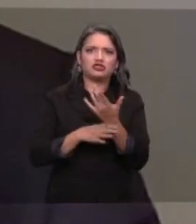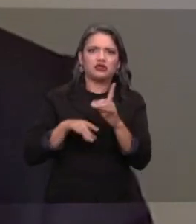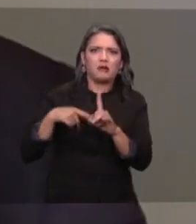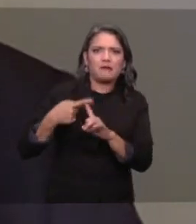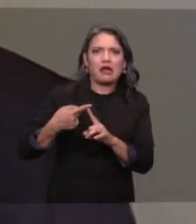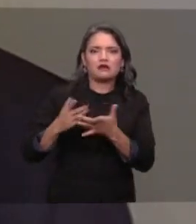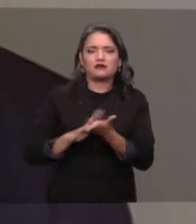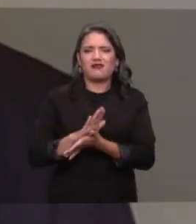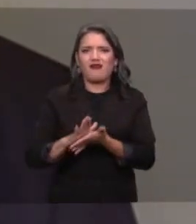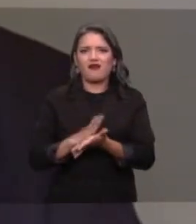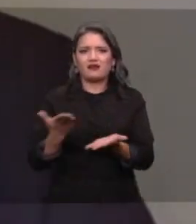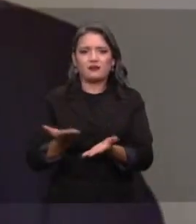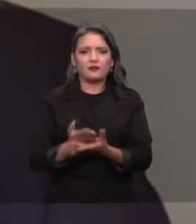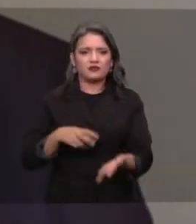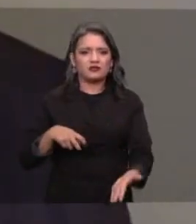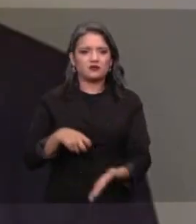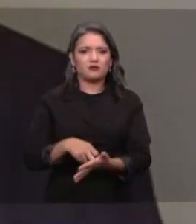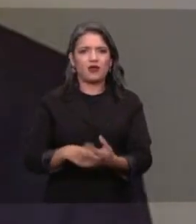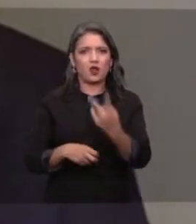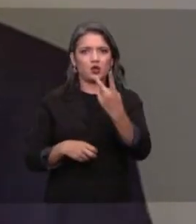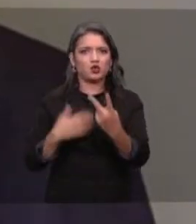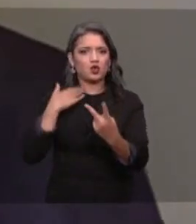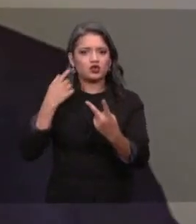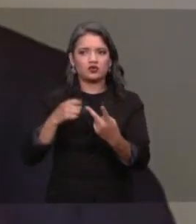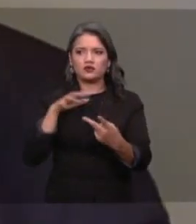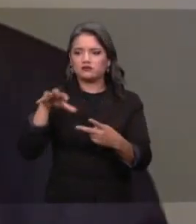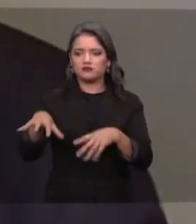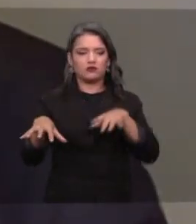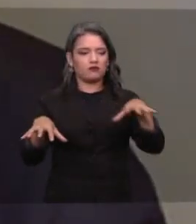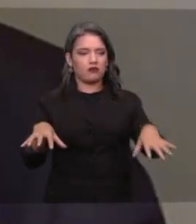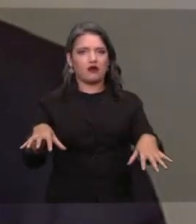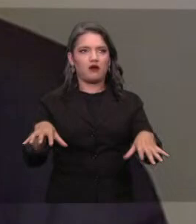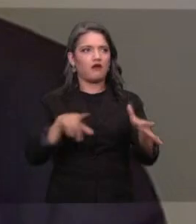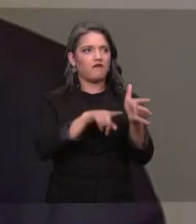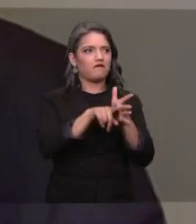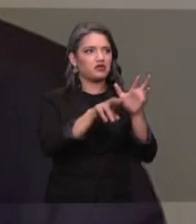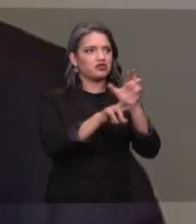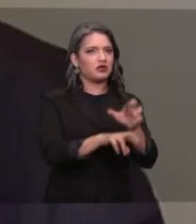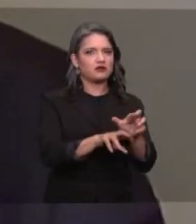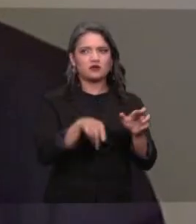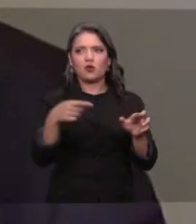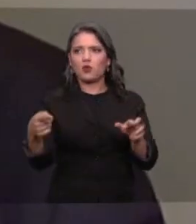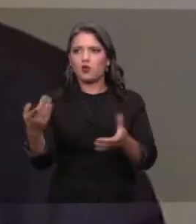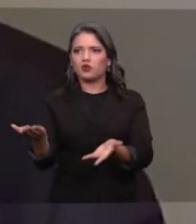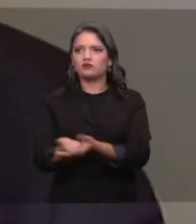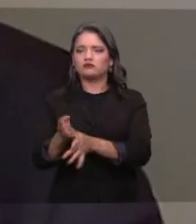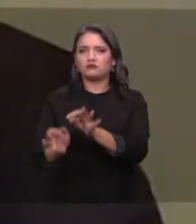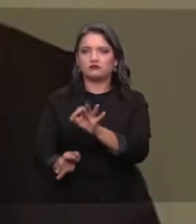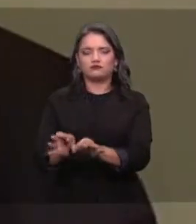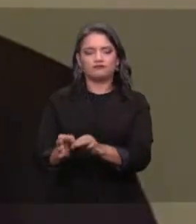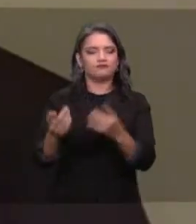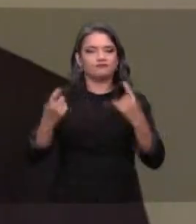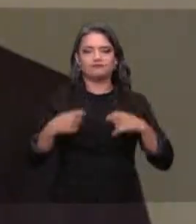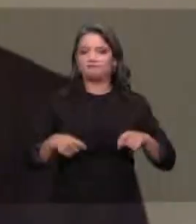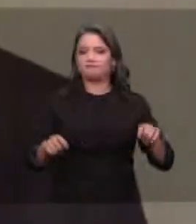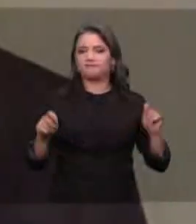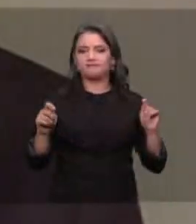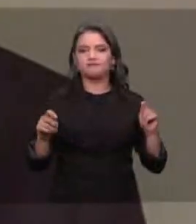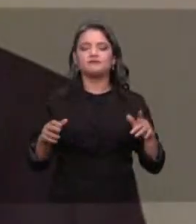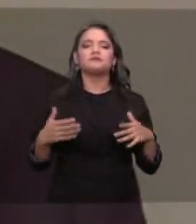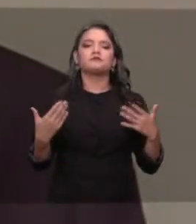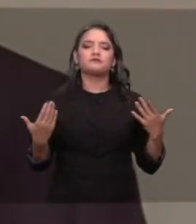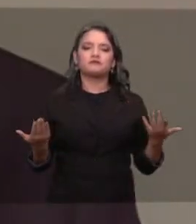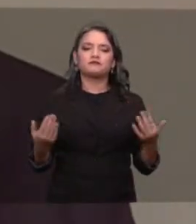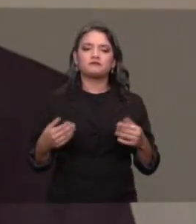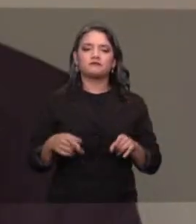processo penal compartilhado entre juiz em fase investigativa e outro em fase instrutória, a